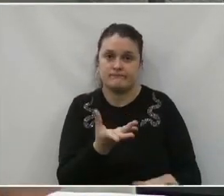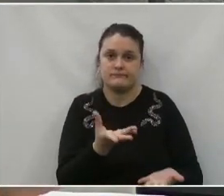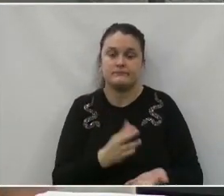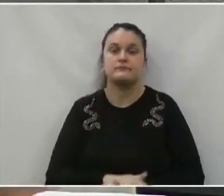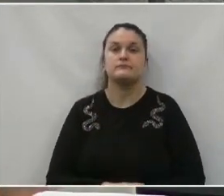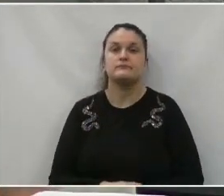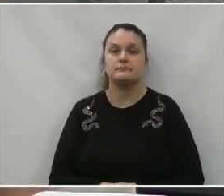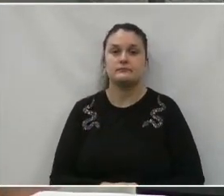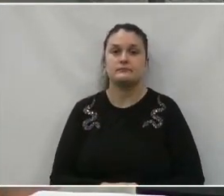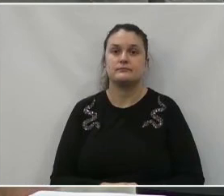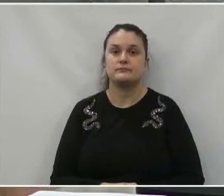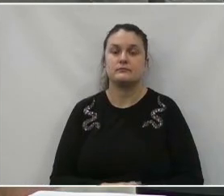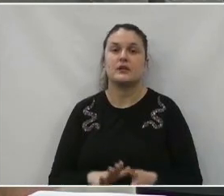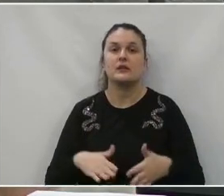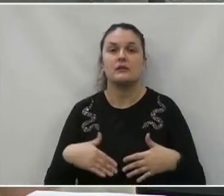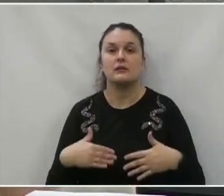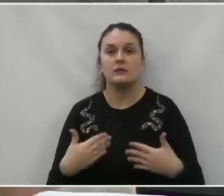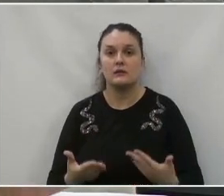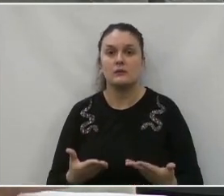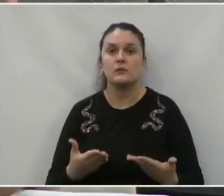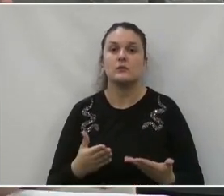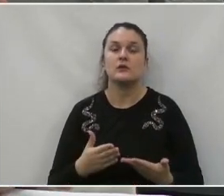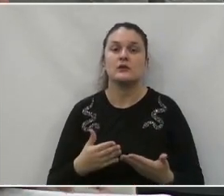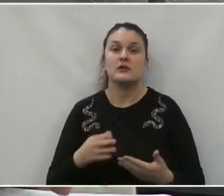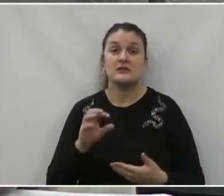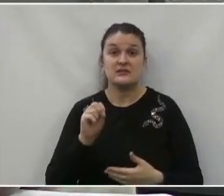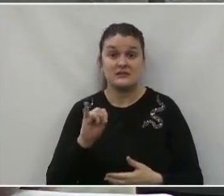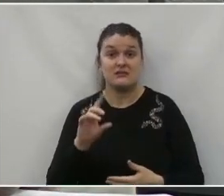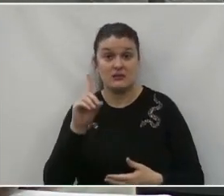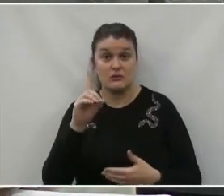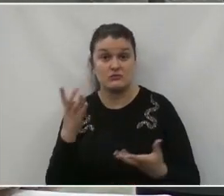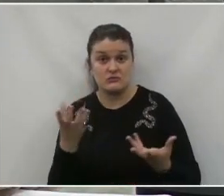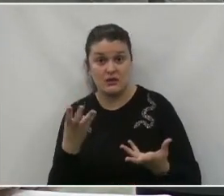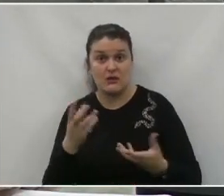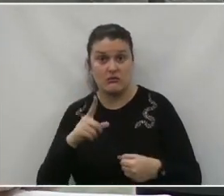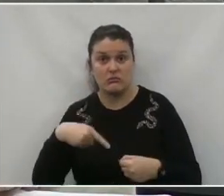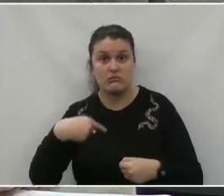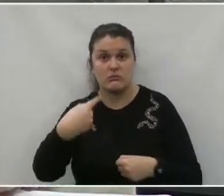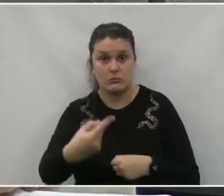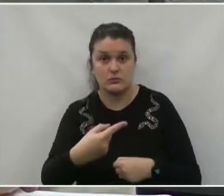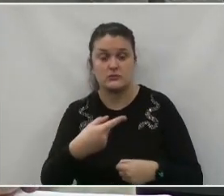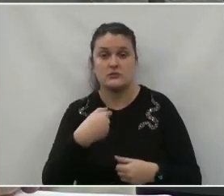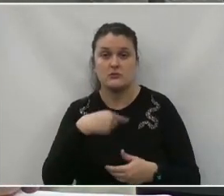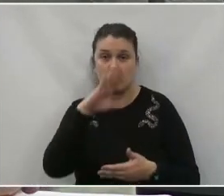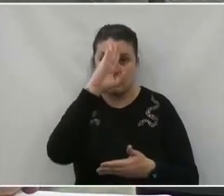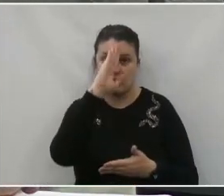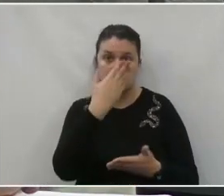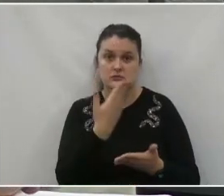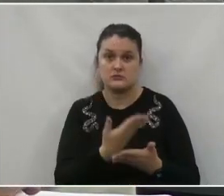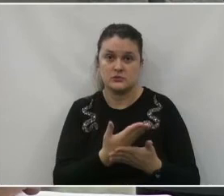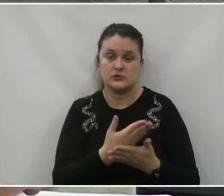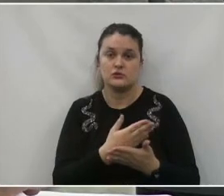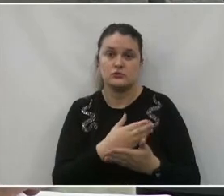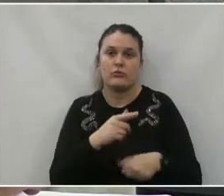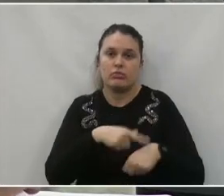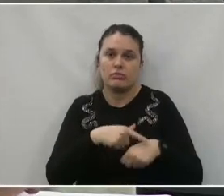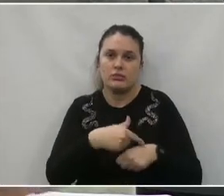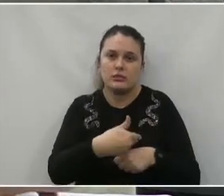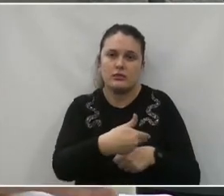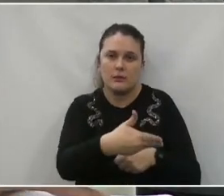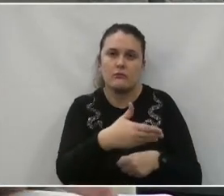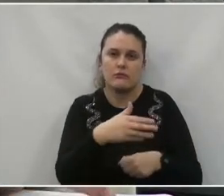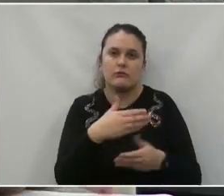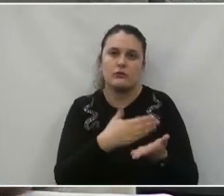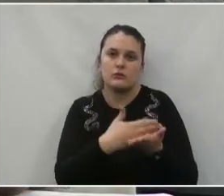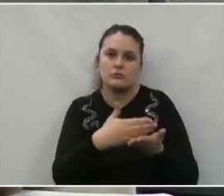nesta situação. Então, se Deus quiser, na sequência, eu acredito que logo, logo estaremos